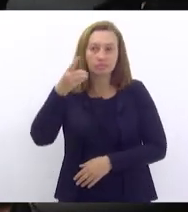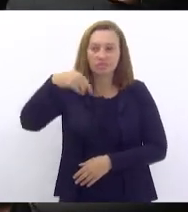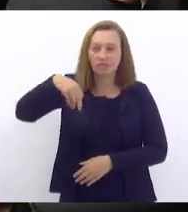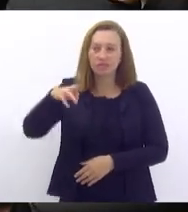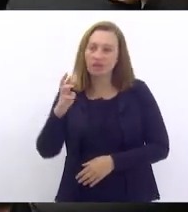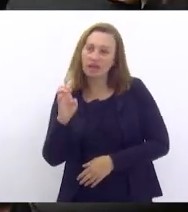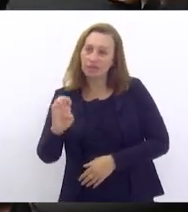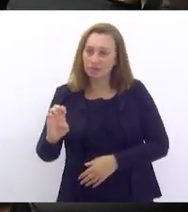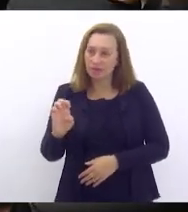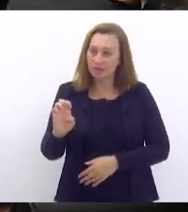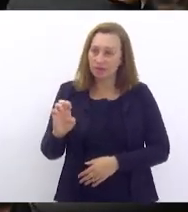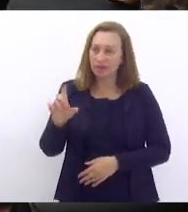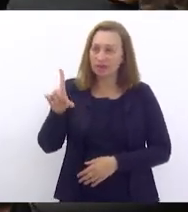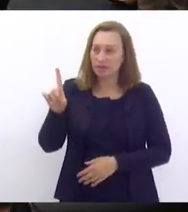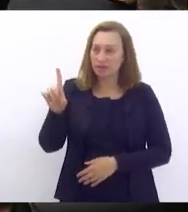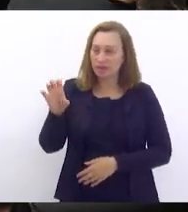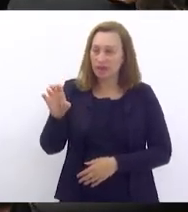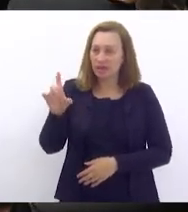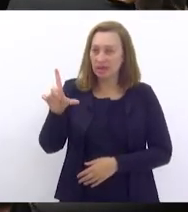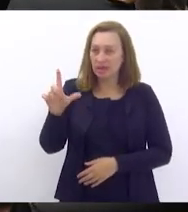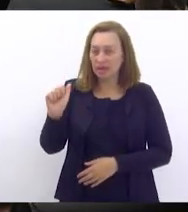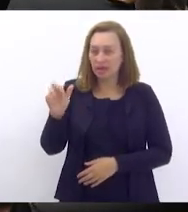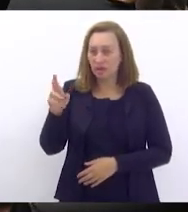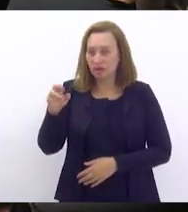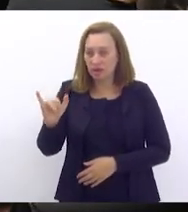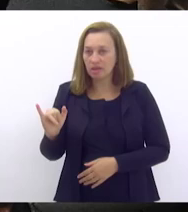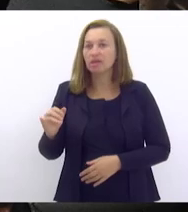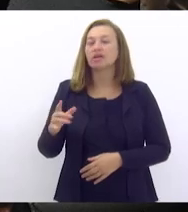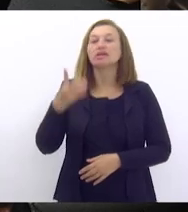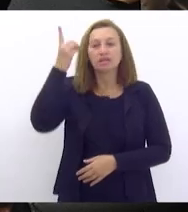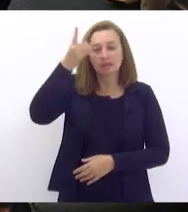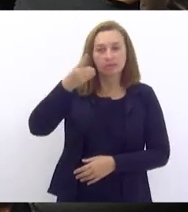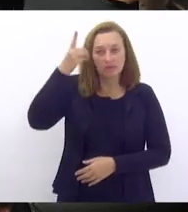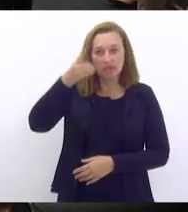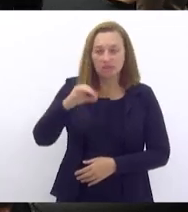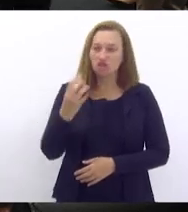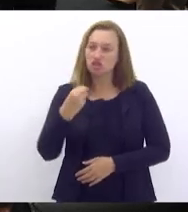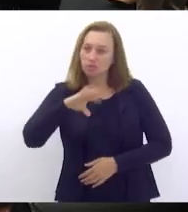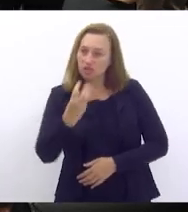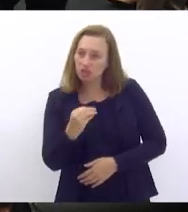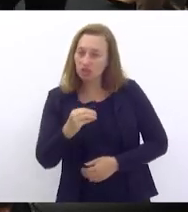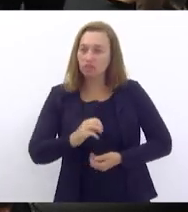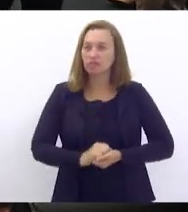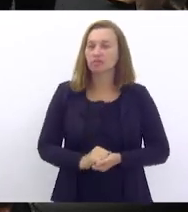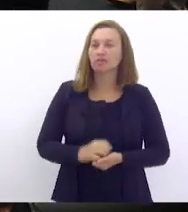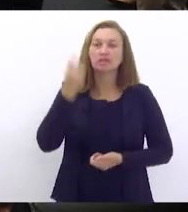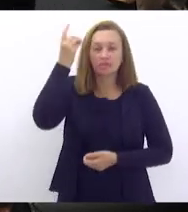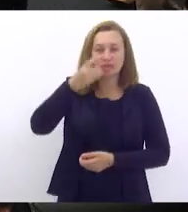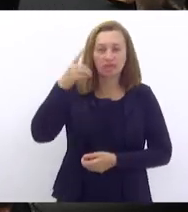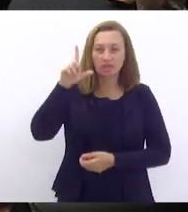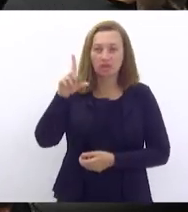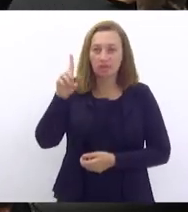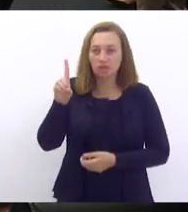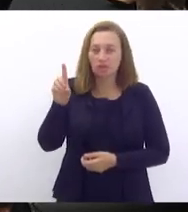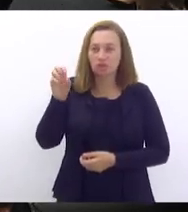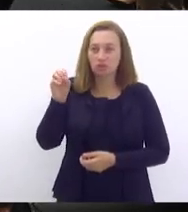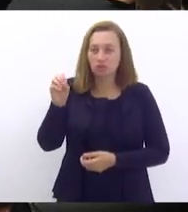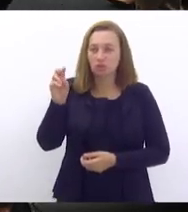Lore, deputado Carlos Caiado, deputado Chico Machado, deputado Douglas